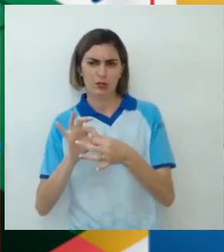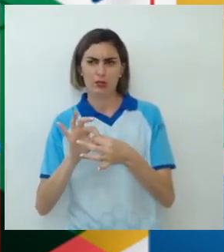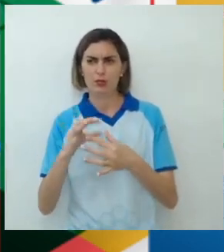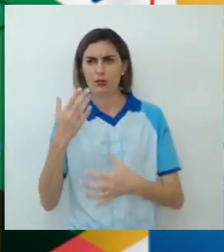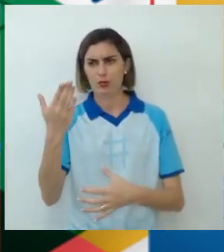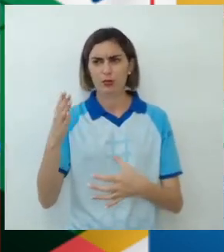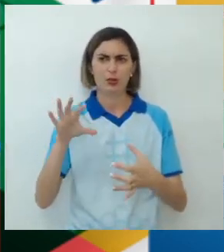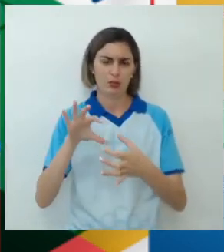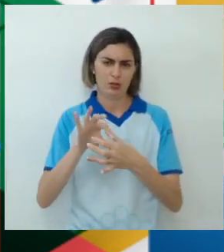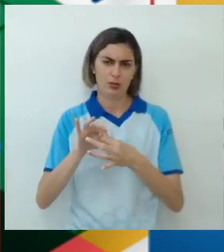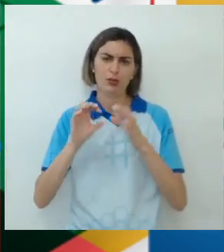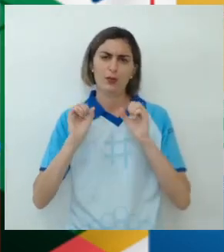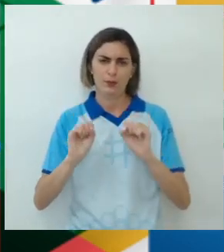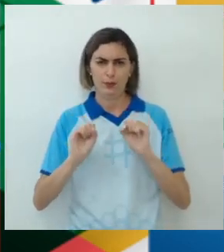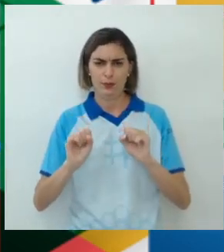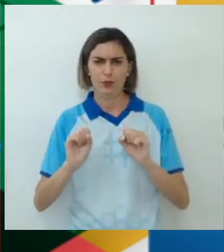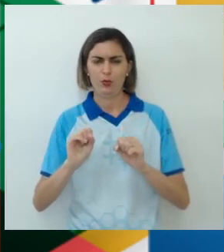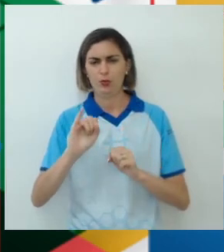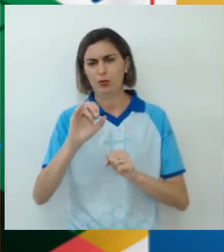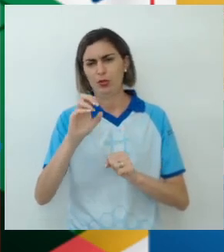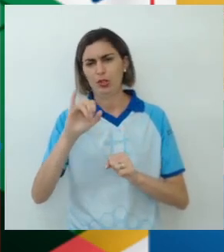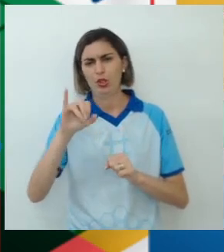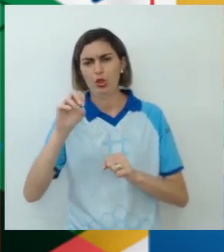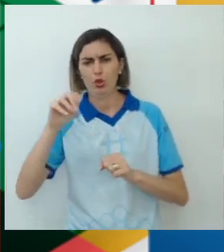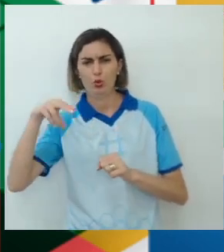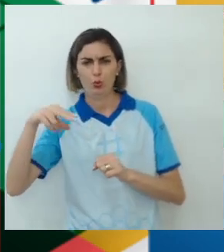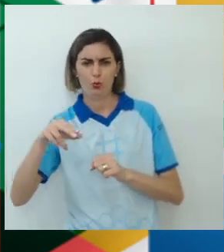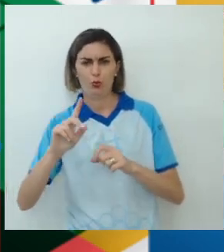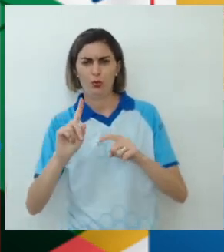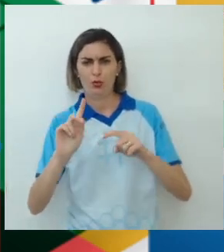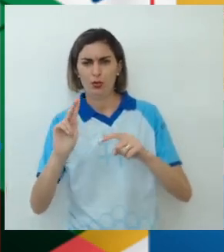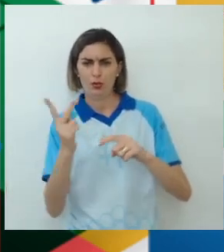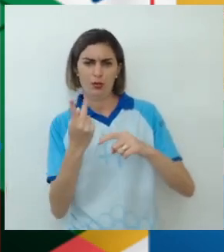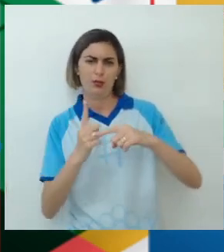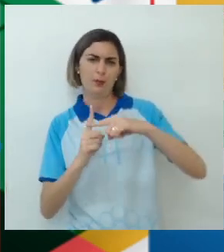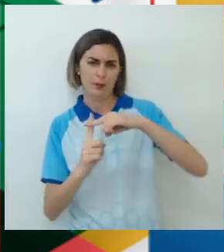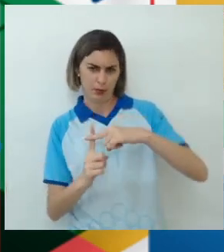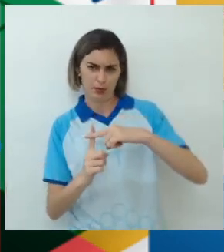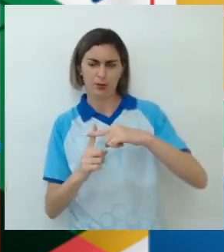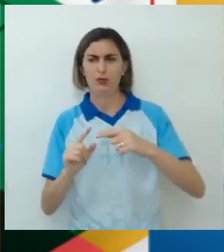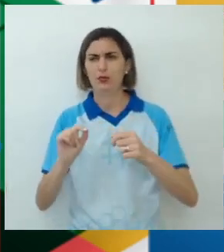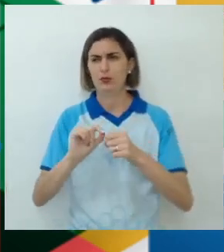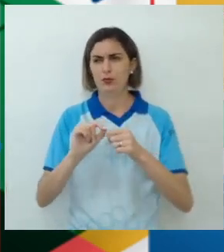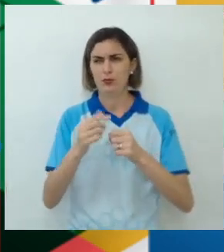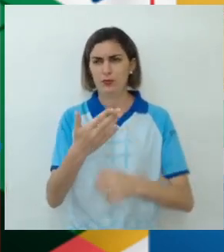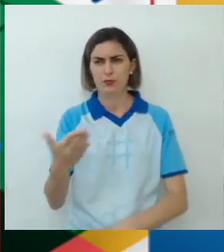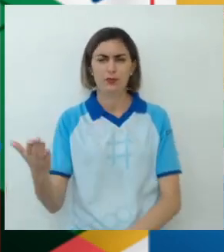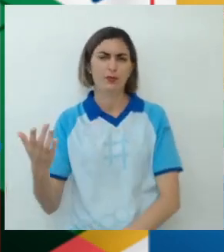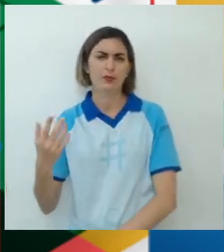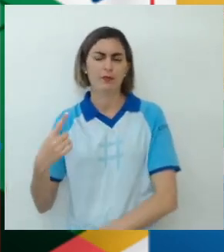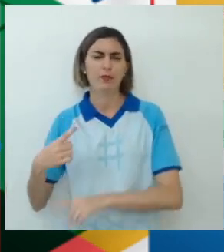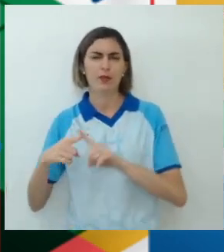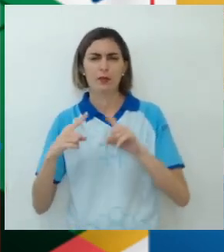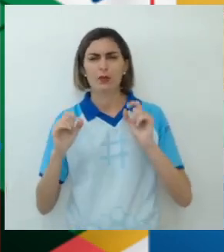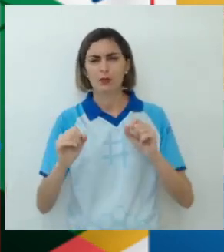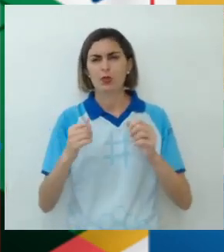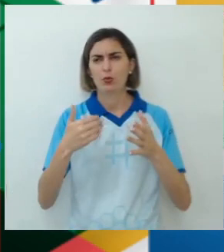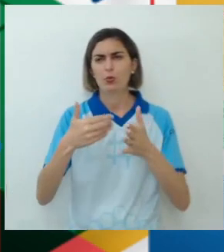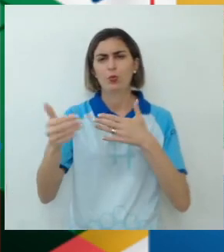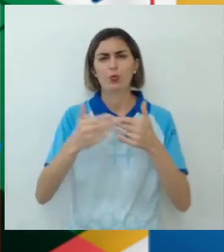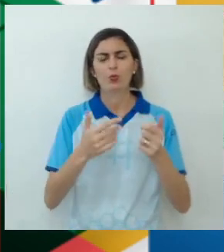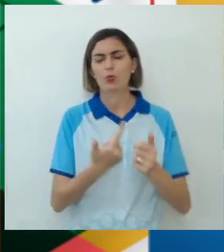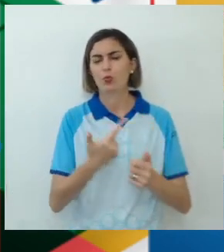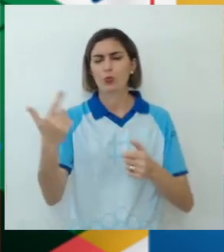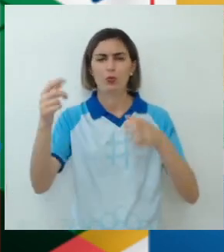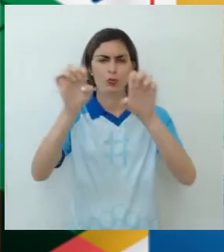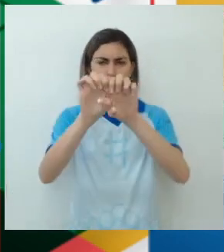Essa ligação pode ser com um íon H+, isso faz com que seja uma base de bronze de Lowry, mas pode ser com qualquer outra